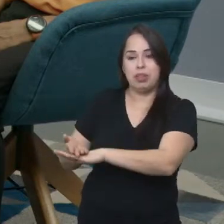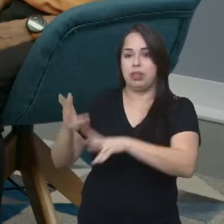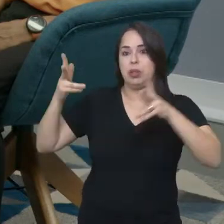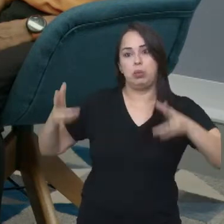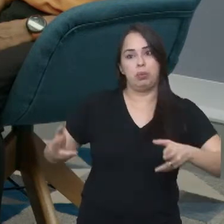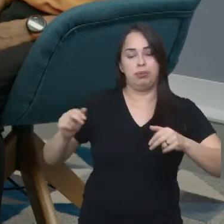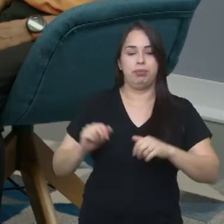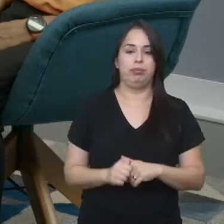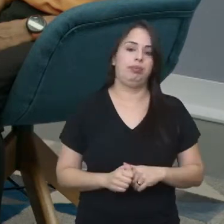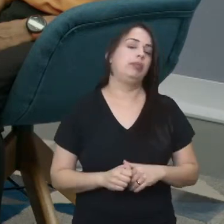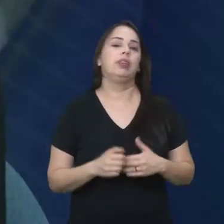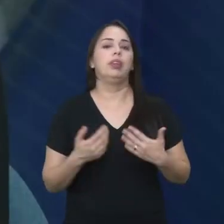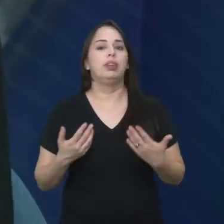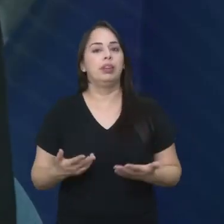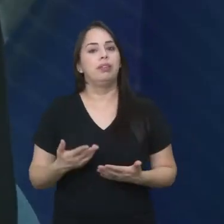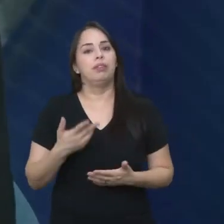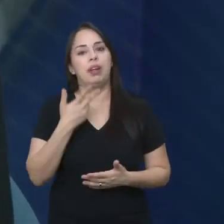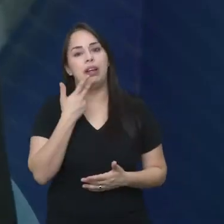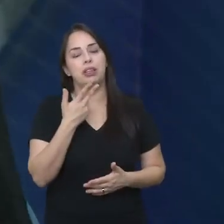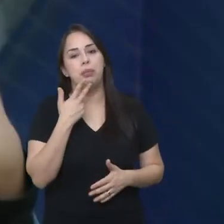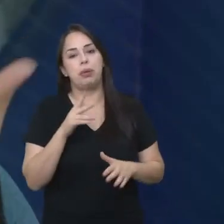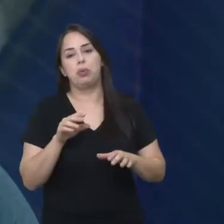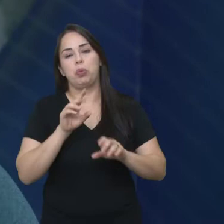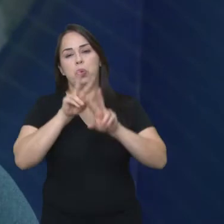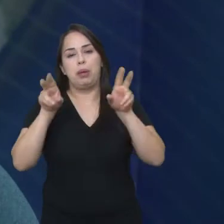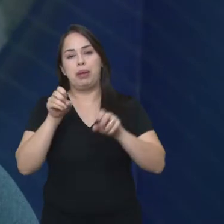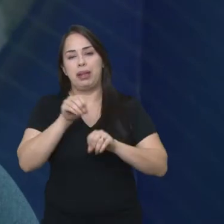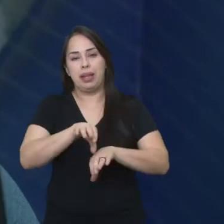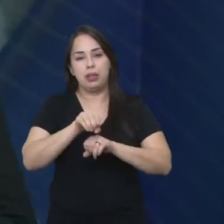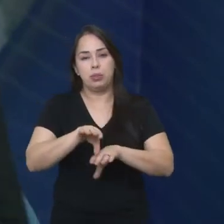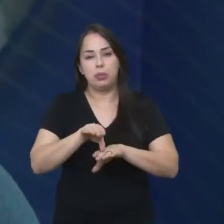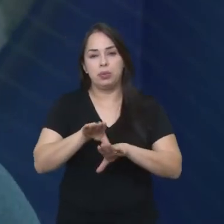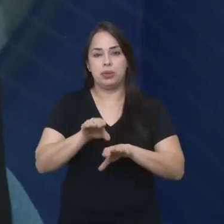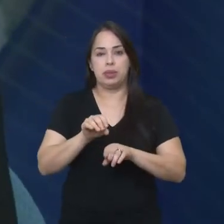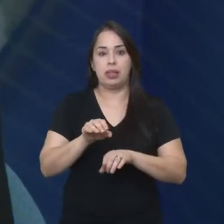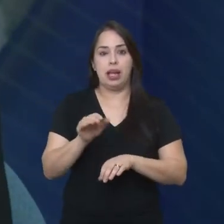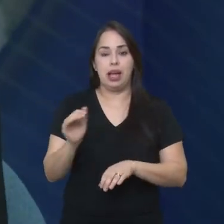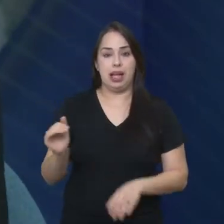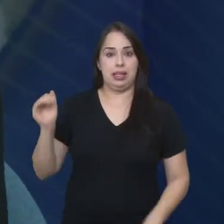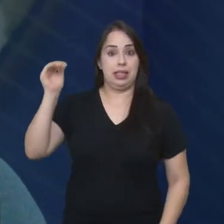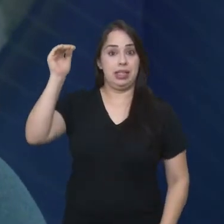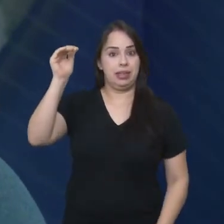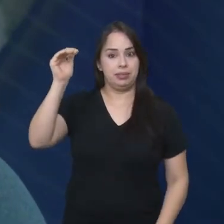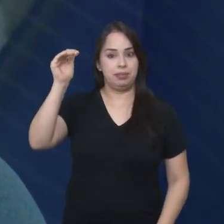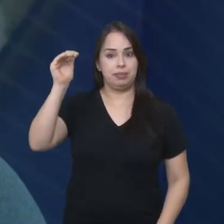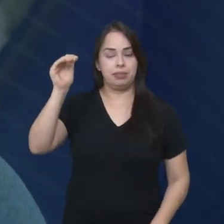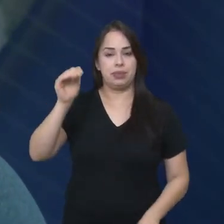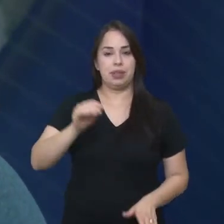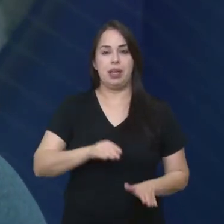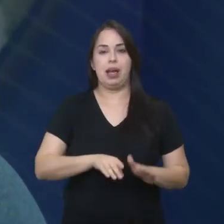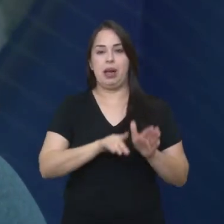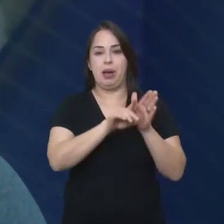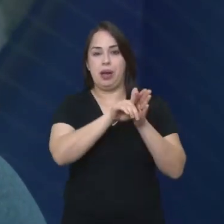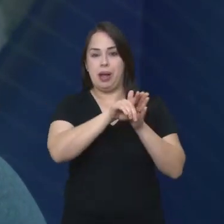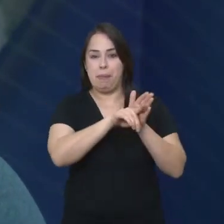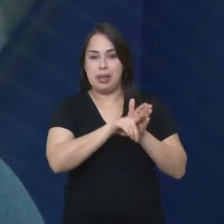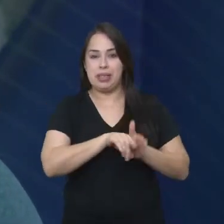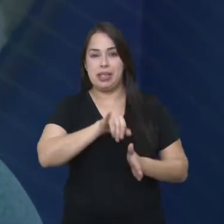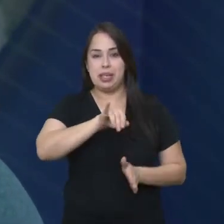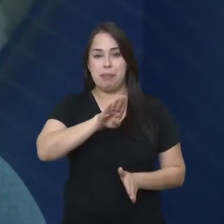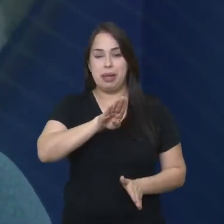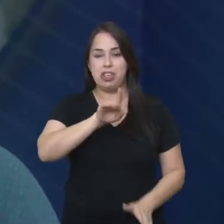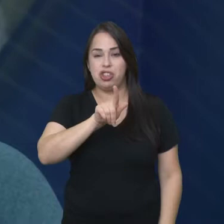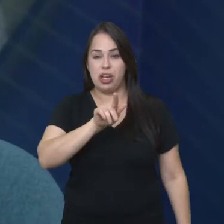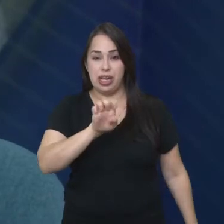falando da educação, da falta que ela faz também, nos casos das crianças maiores, adolescentes, o IBGE soltou uma